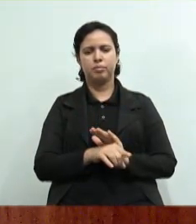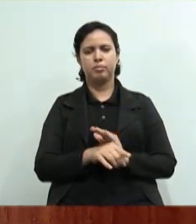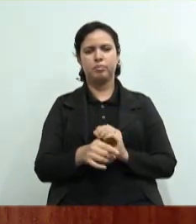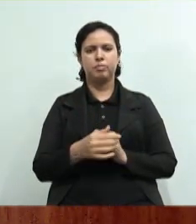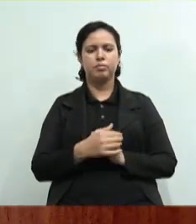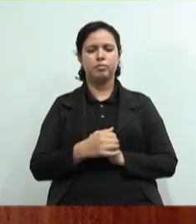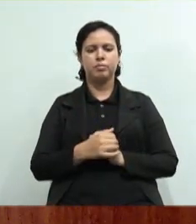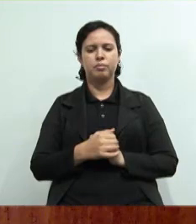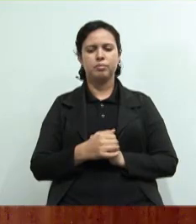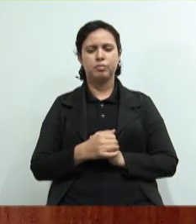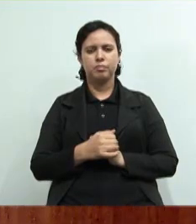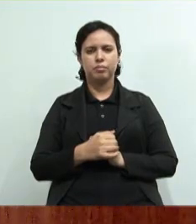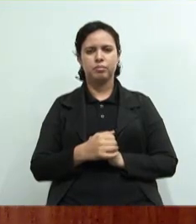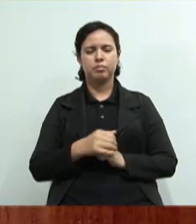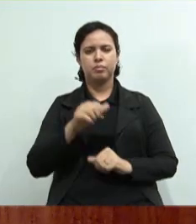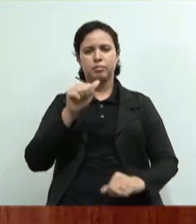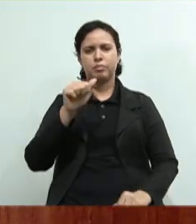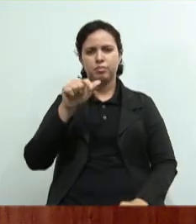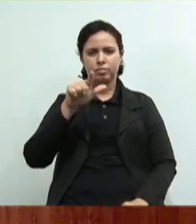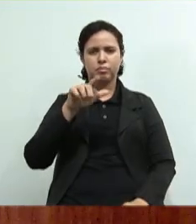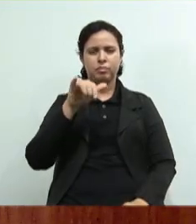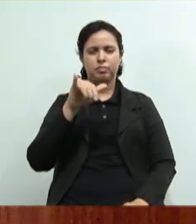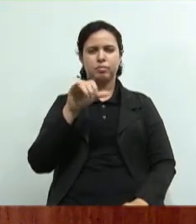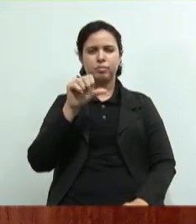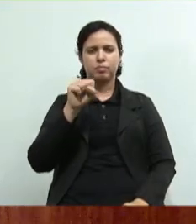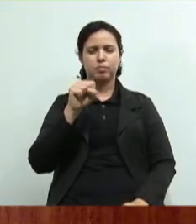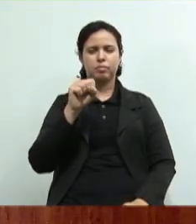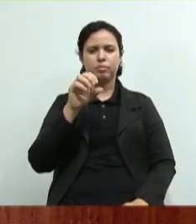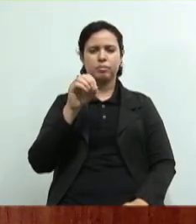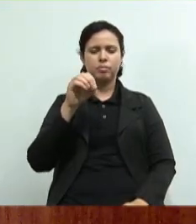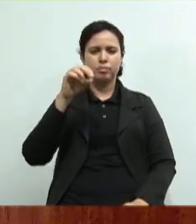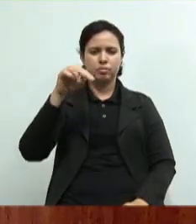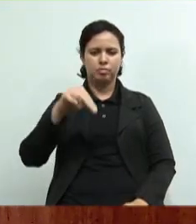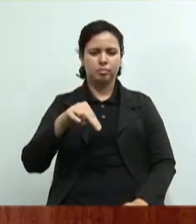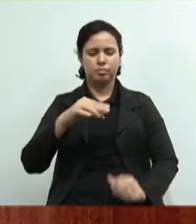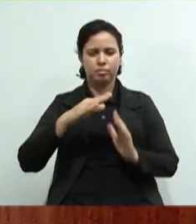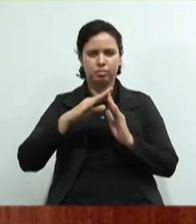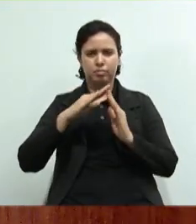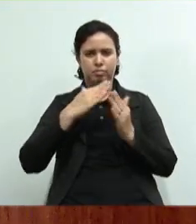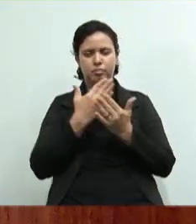uma participação aqui do Alisson, da Escola Campos Salles.